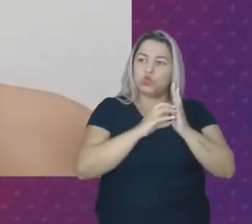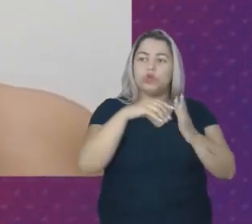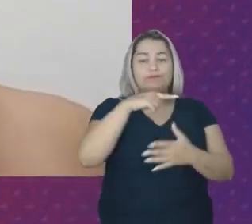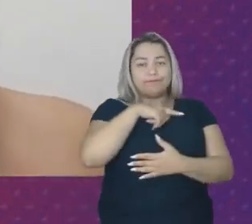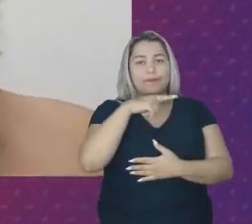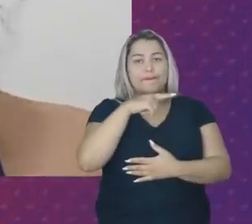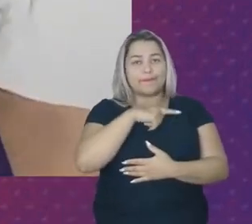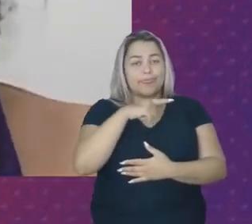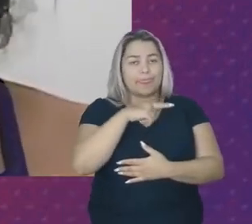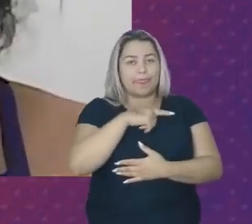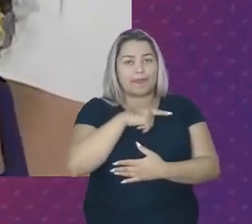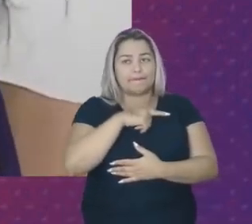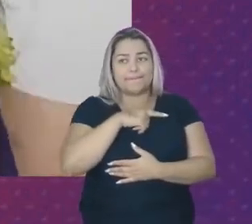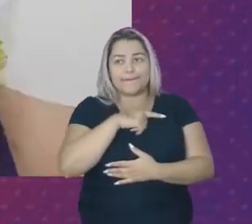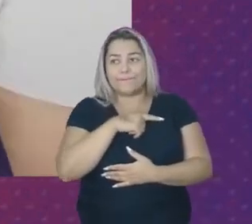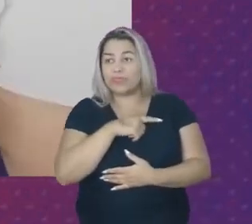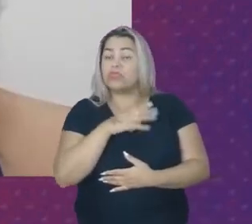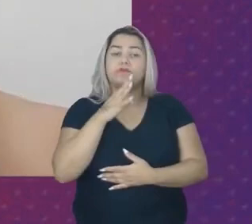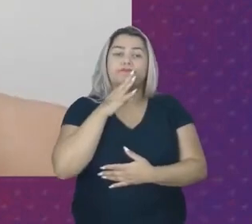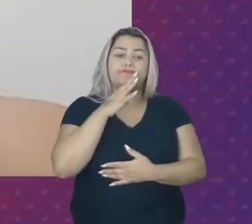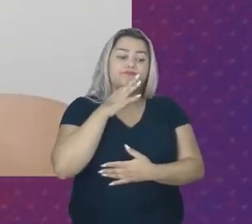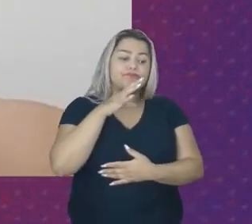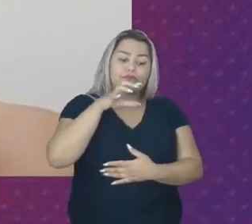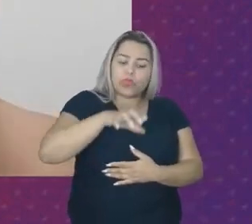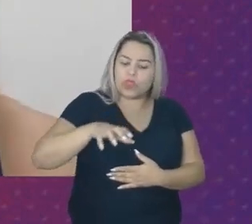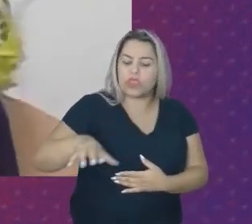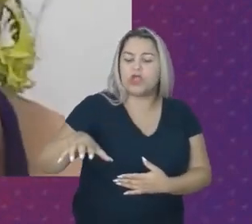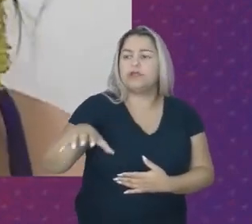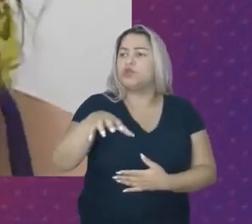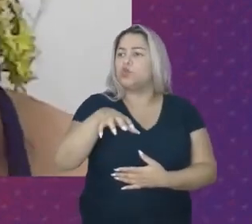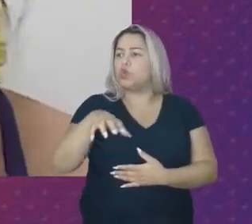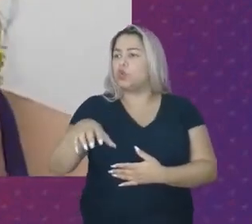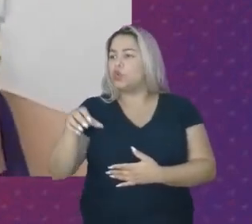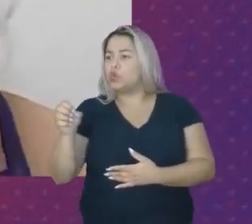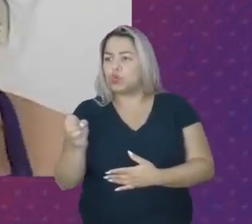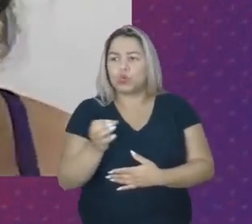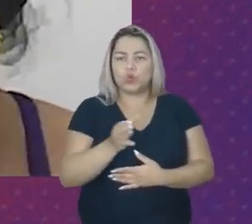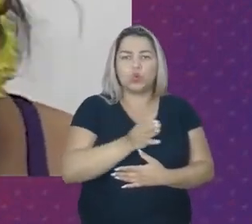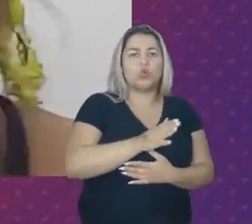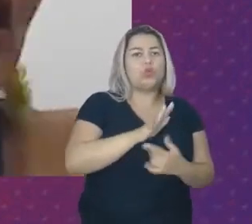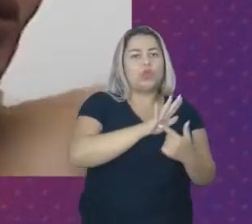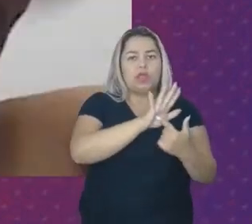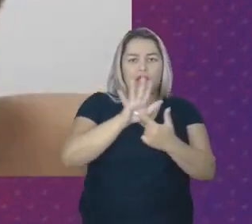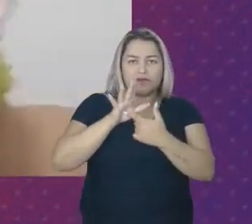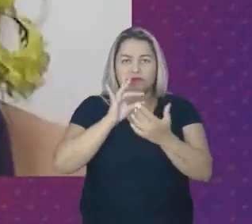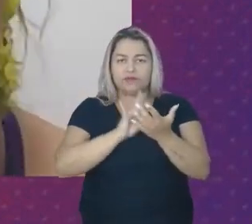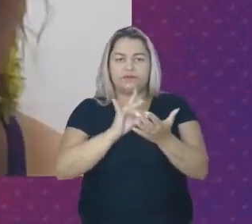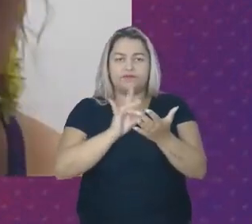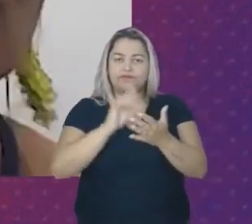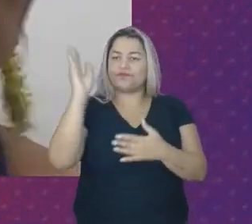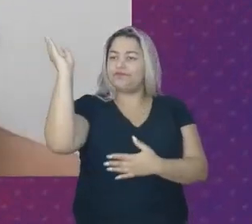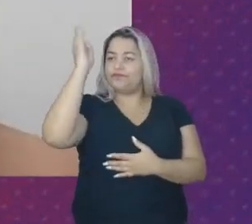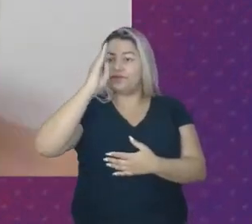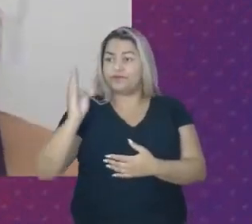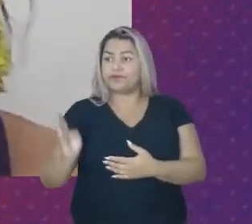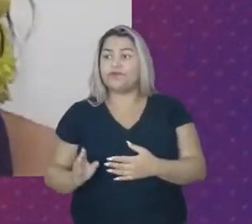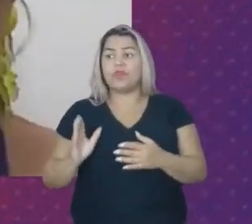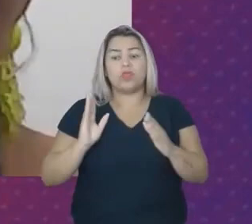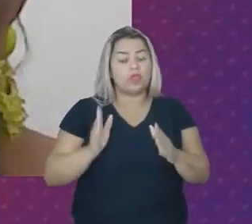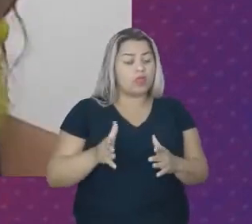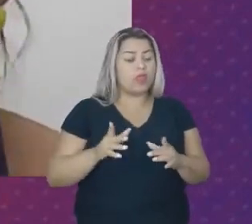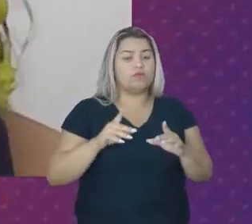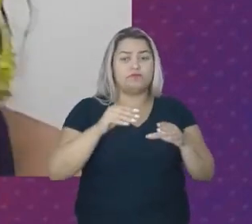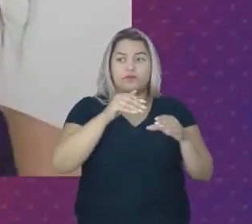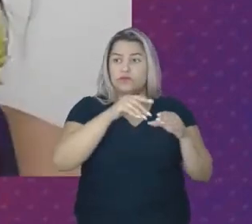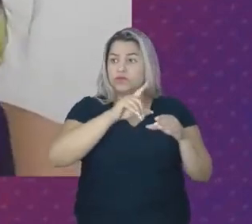esse perfil, que gosta de conhecer territórios novos, de mostrar a realidade do Brasil, que já rodou em vários lugares, já